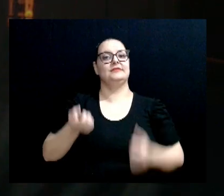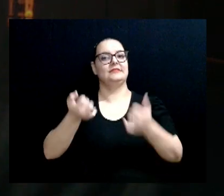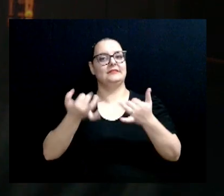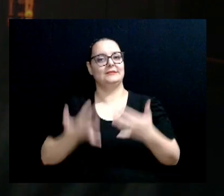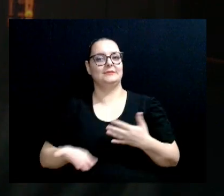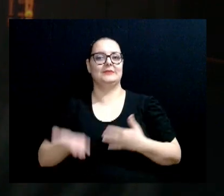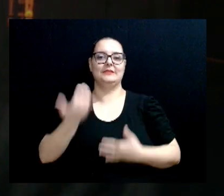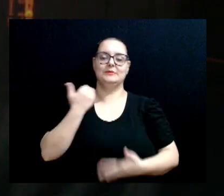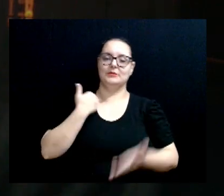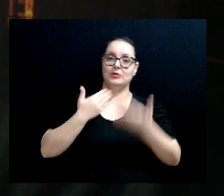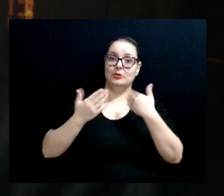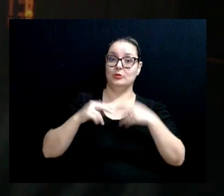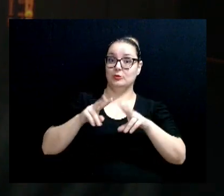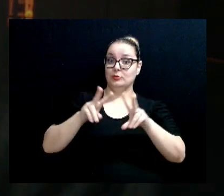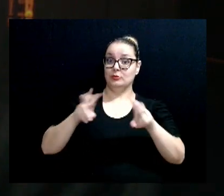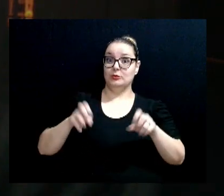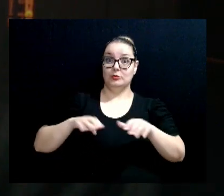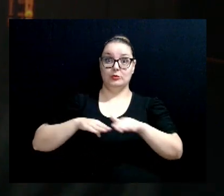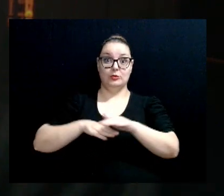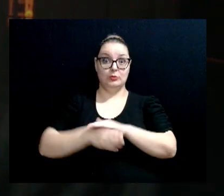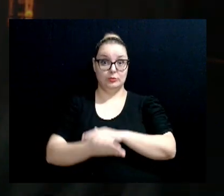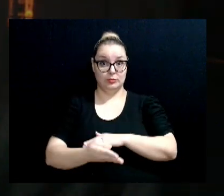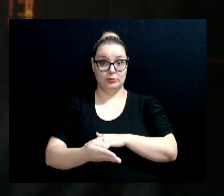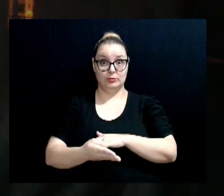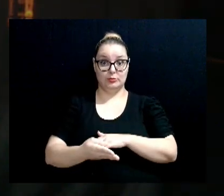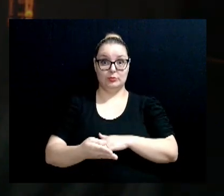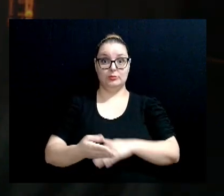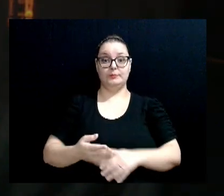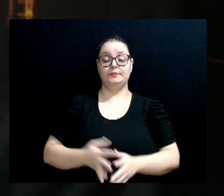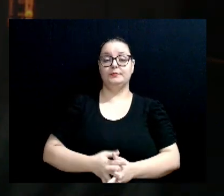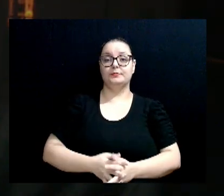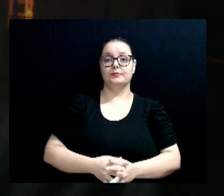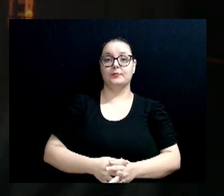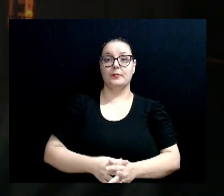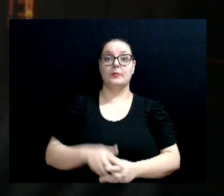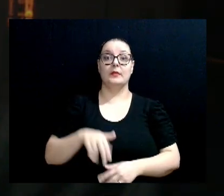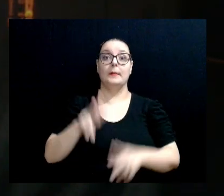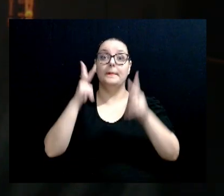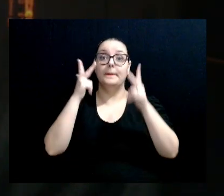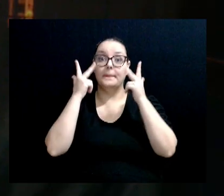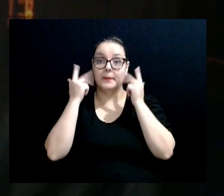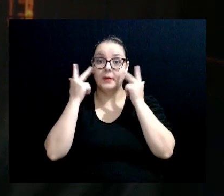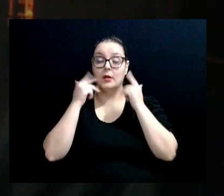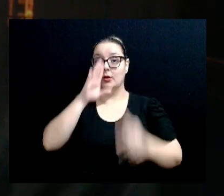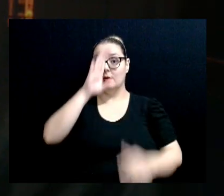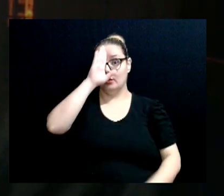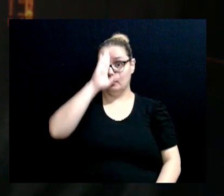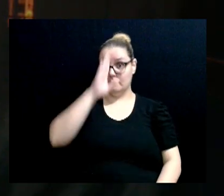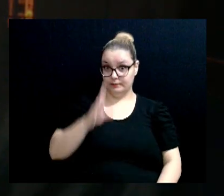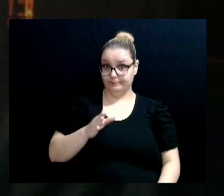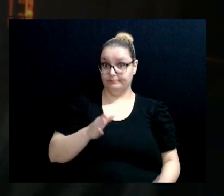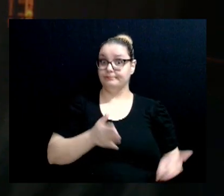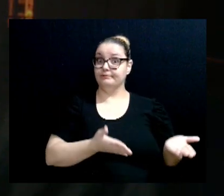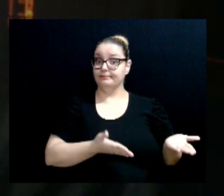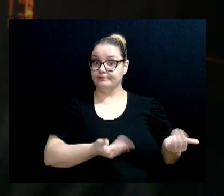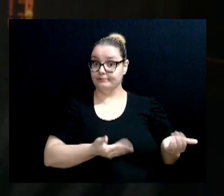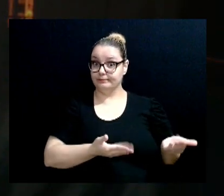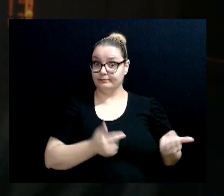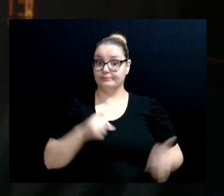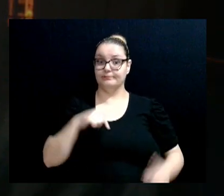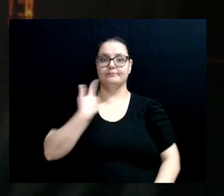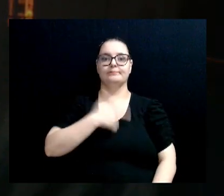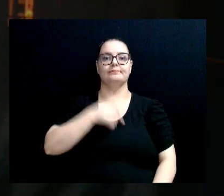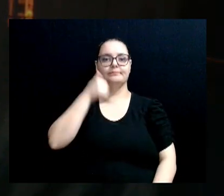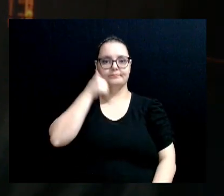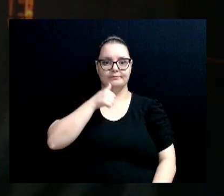sobre um hábito cada vez mais comum, principalmente entre jovens e nós mulheres, né? Hoje em